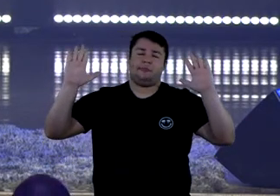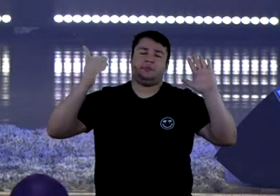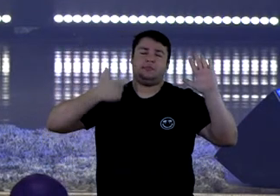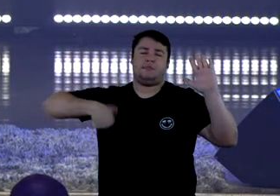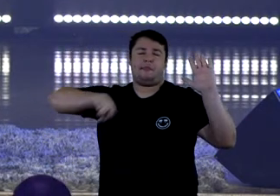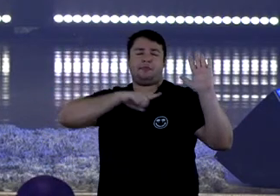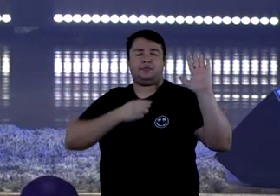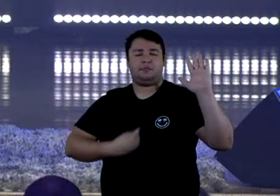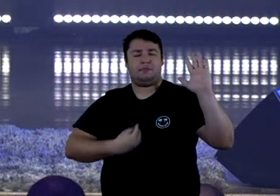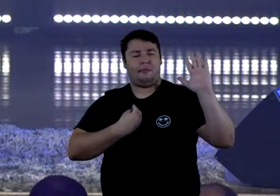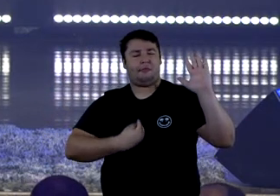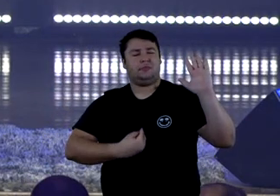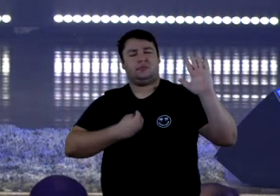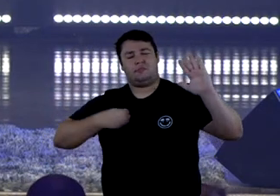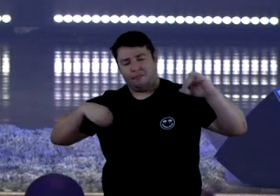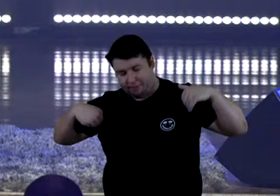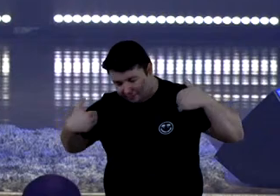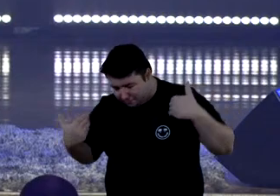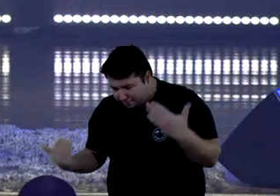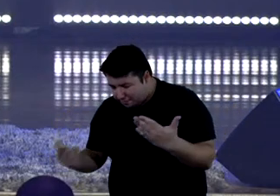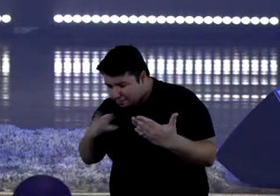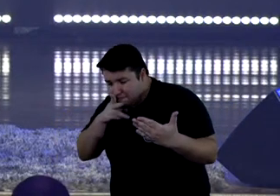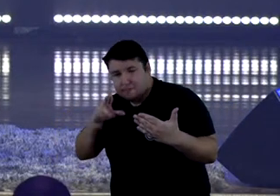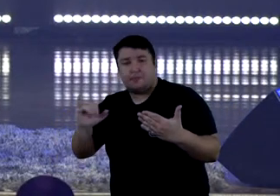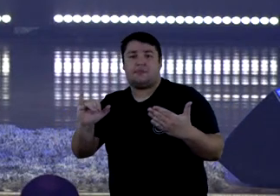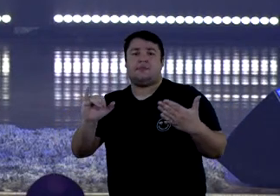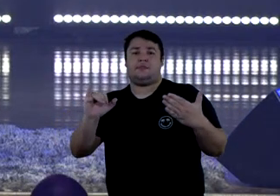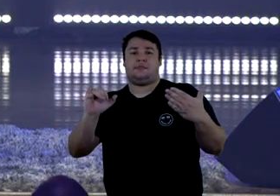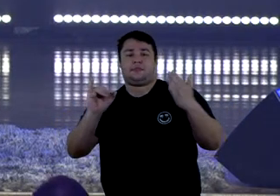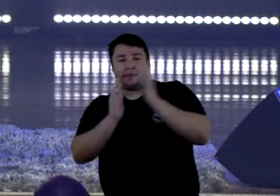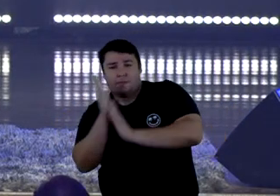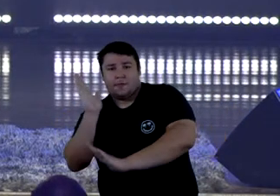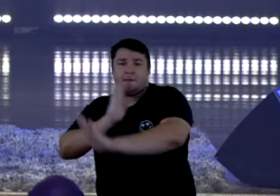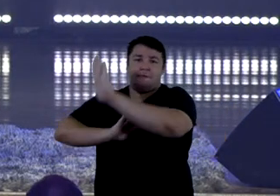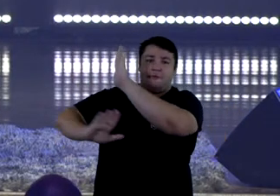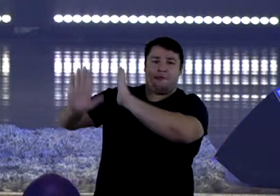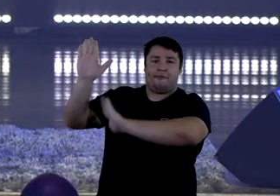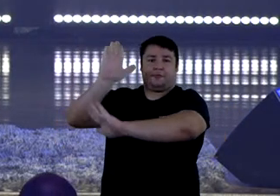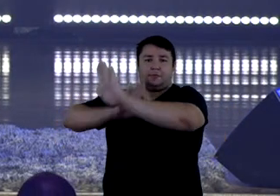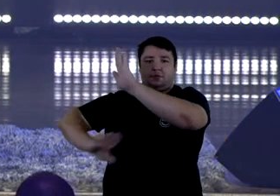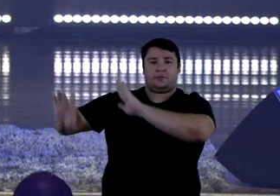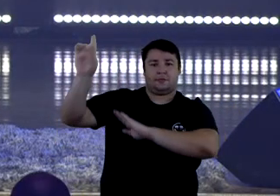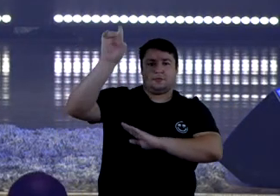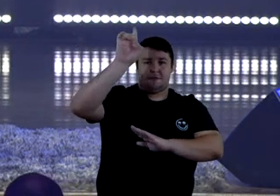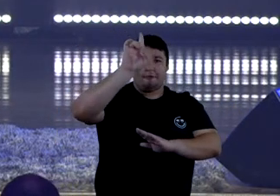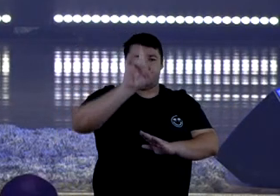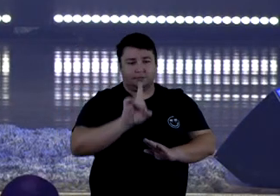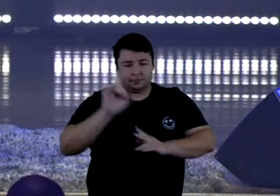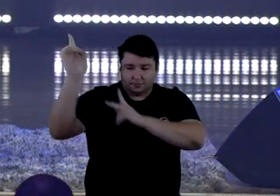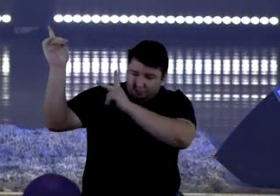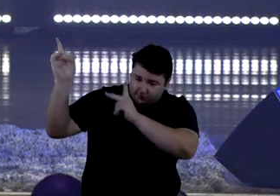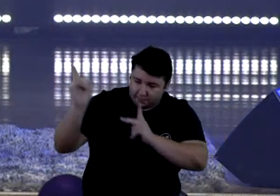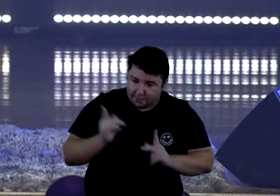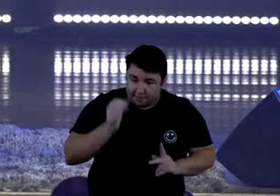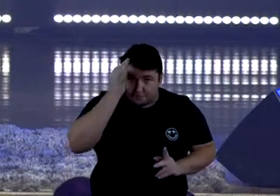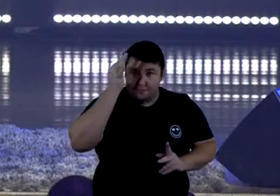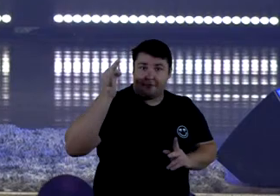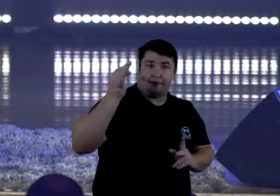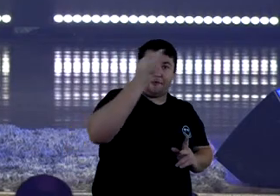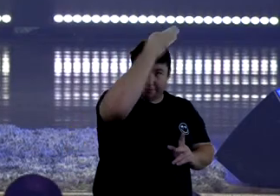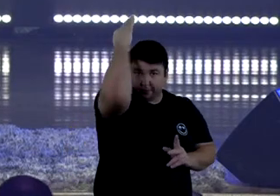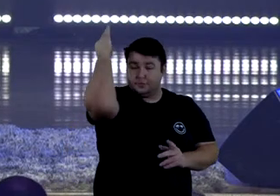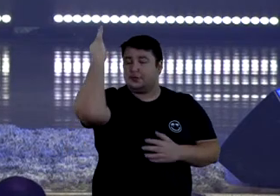a nossa vida no teu altar nesta noite. Se adorado, se entronizado, se bem-vindo, Espírito Santo.